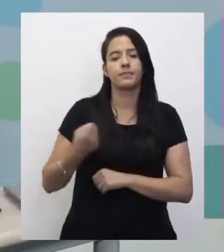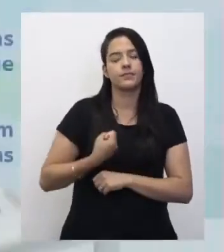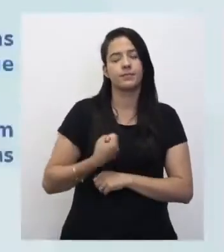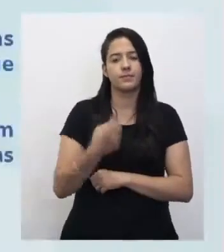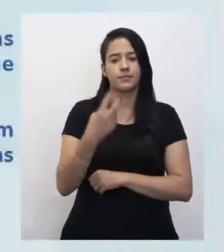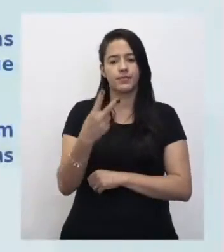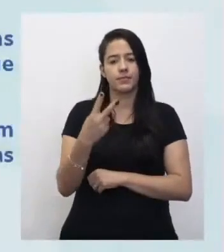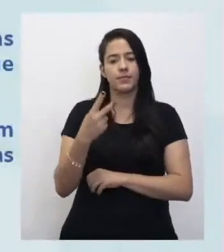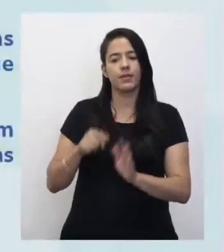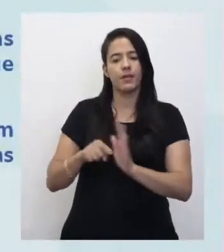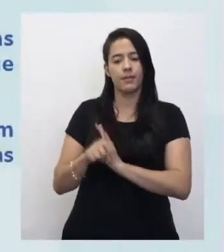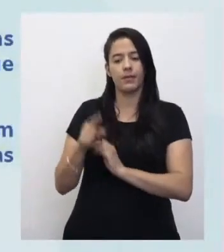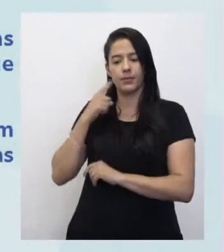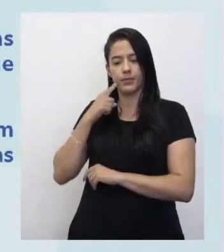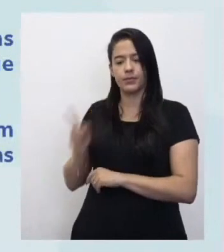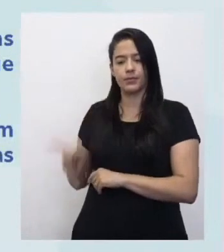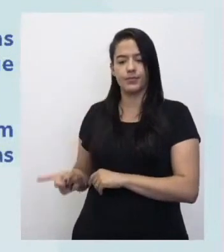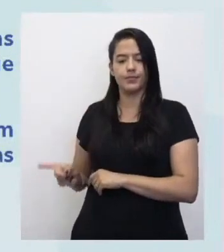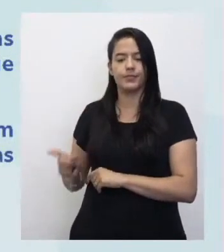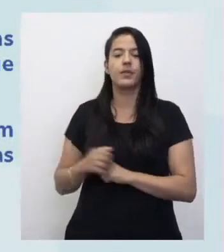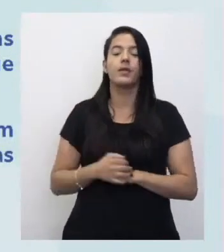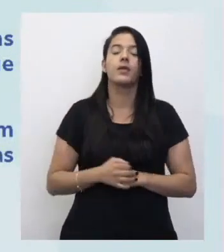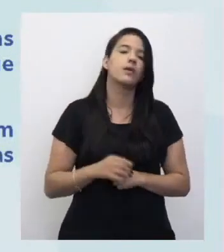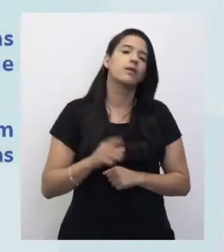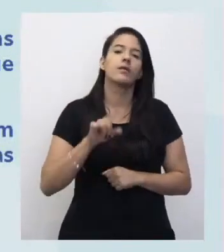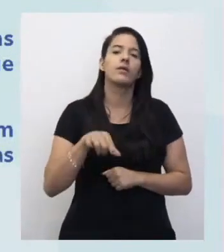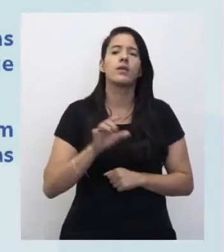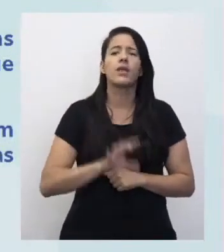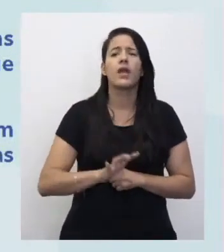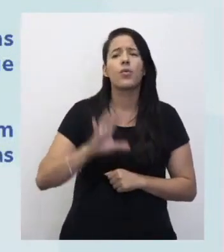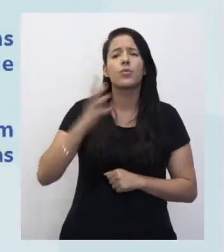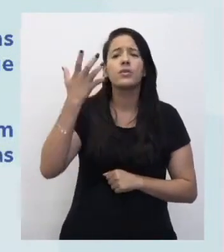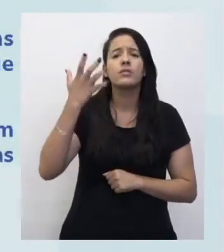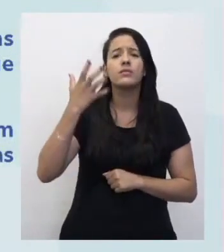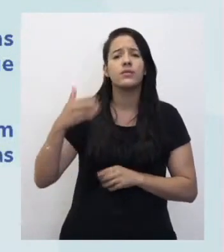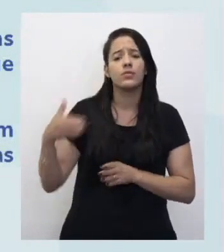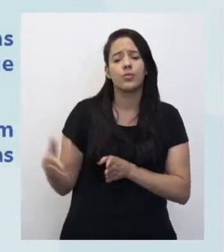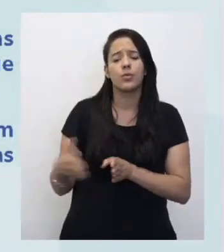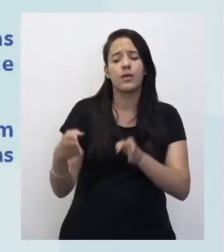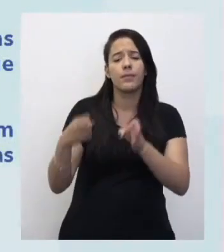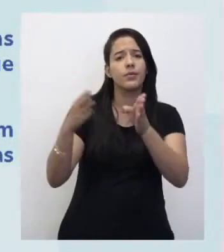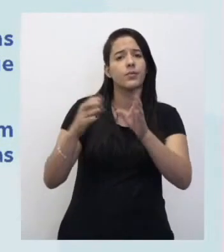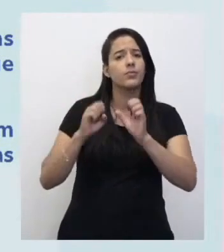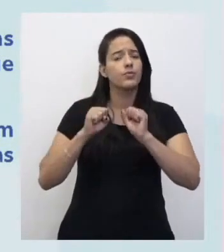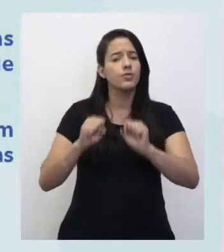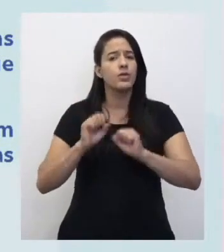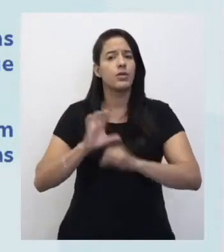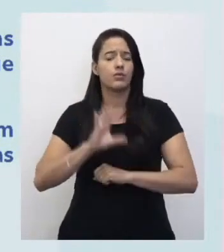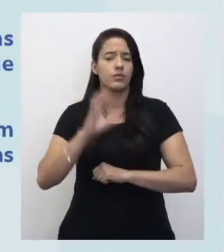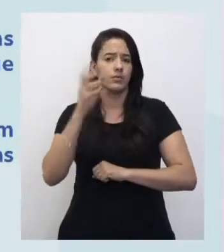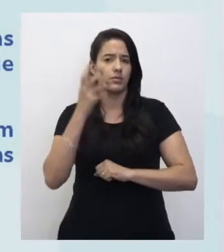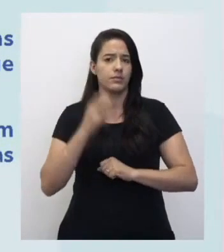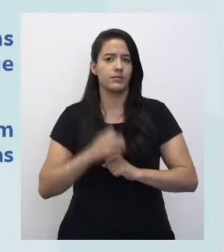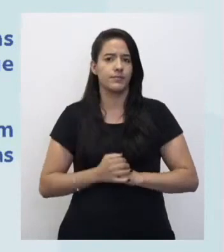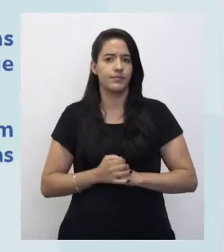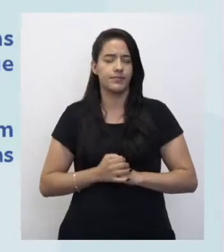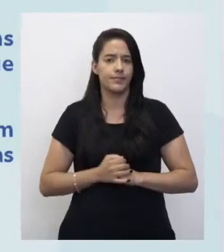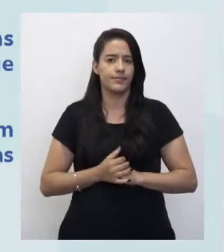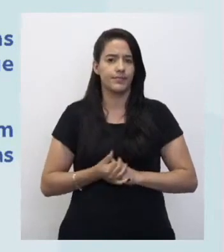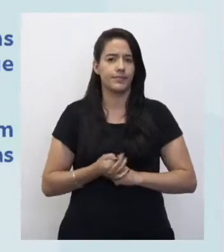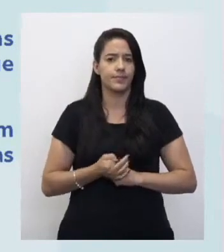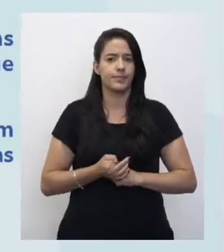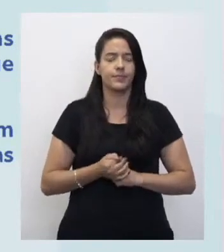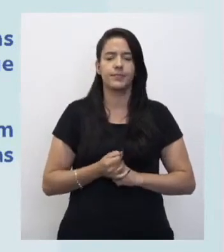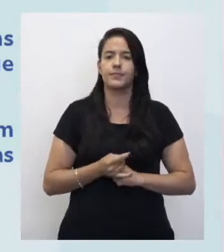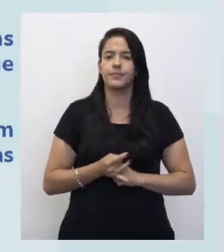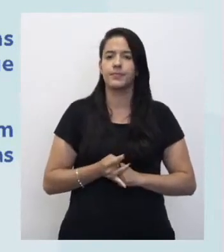pergunta o seguinte: a que tipo de intercorrência os mercadores estavam sujeitos ao realizar a importação das